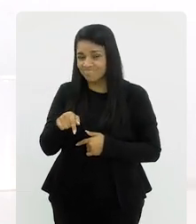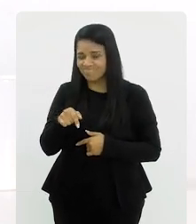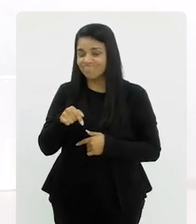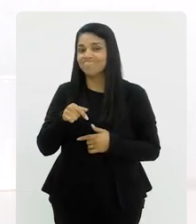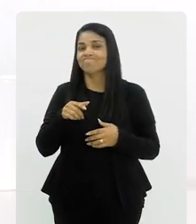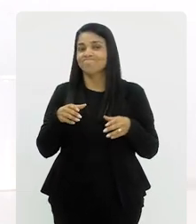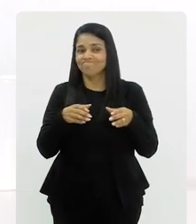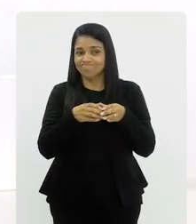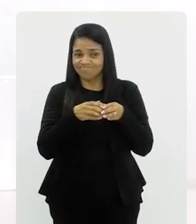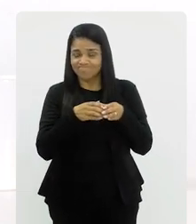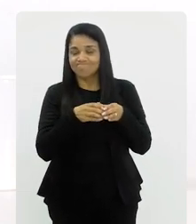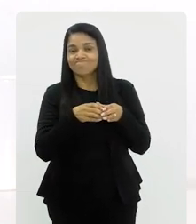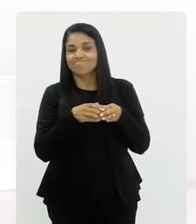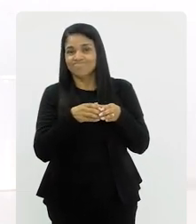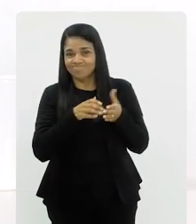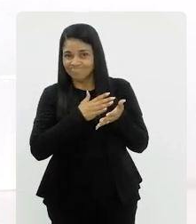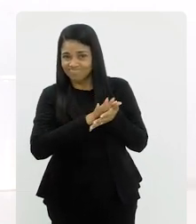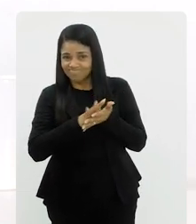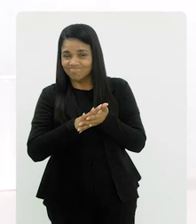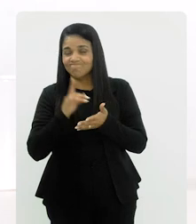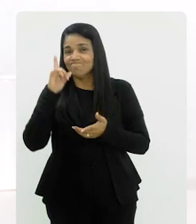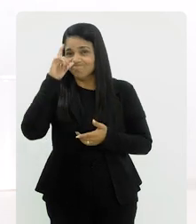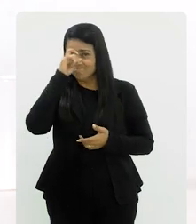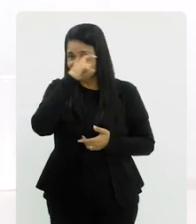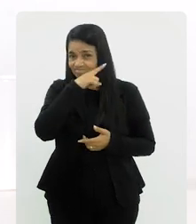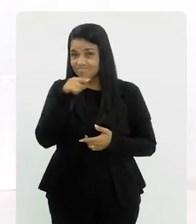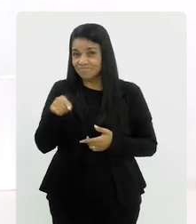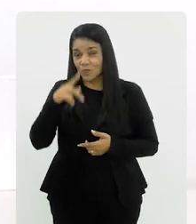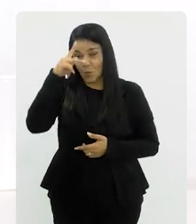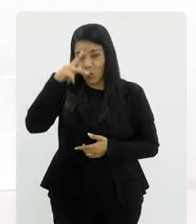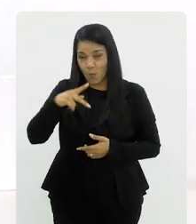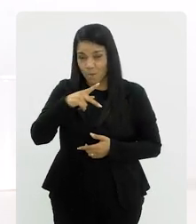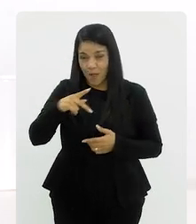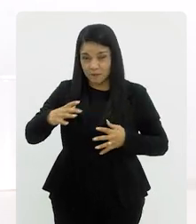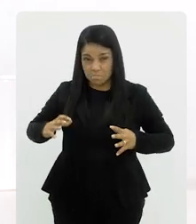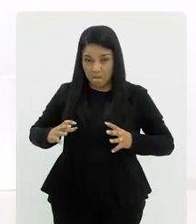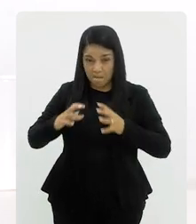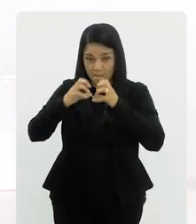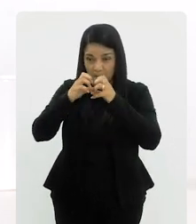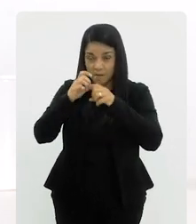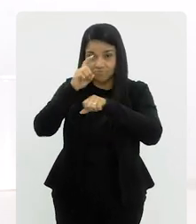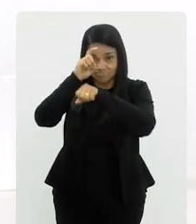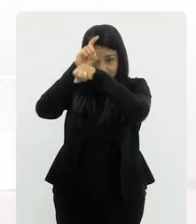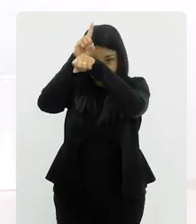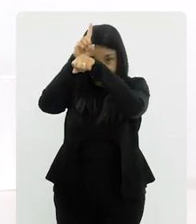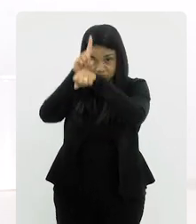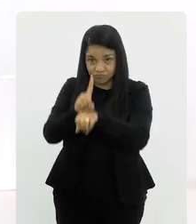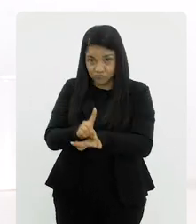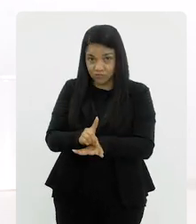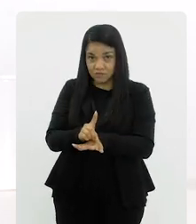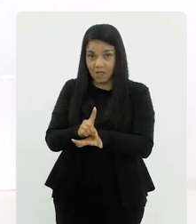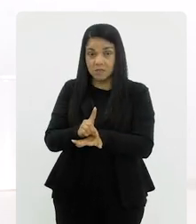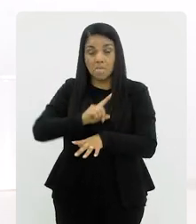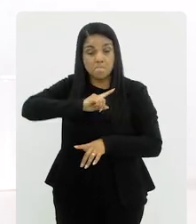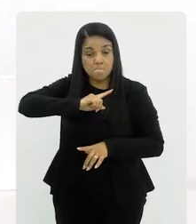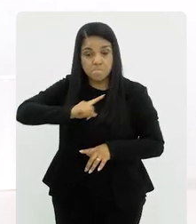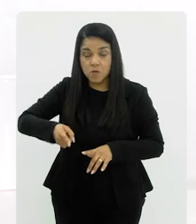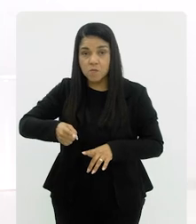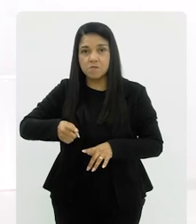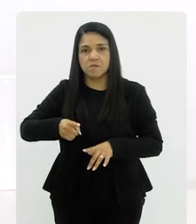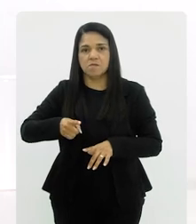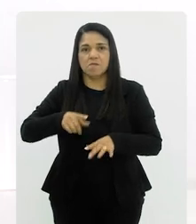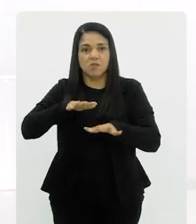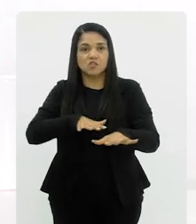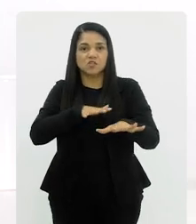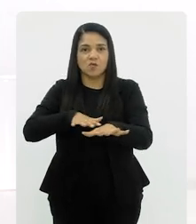Então, para a escola, foi uma das coisas mais difíceis aquele ano, por causa que o padre ele teve uma briga com a diocese, que a diocese queria